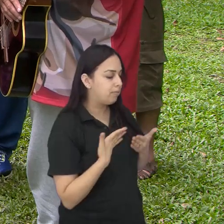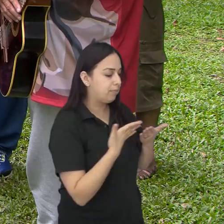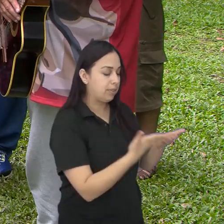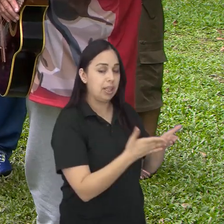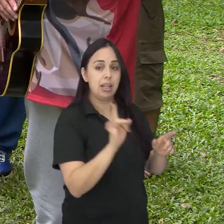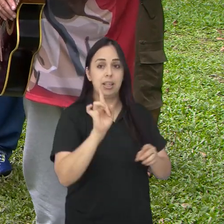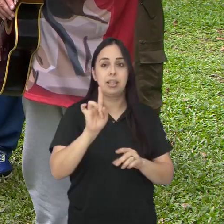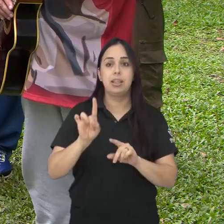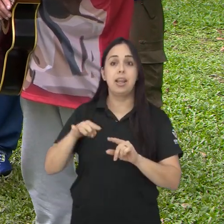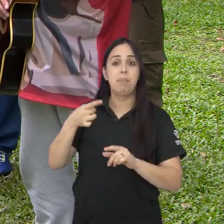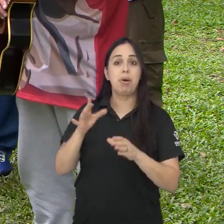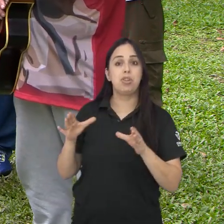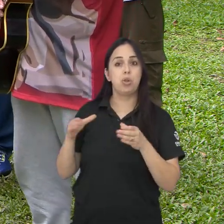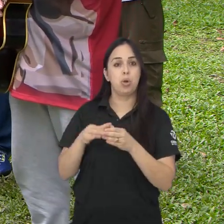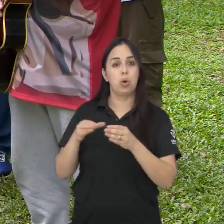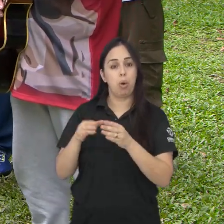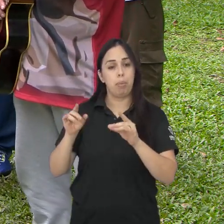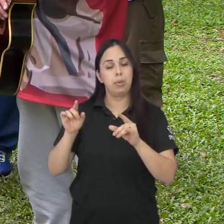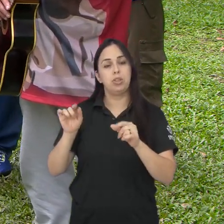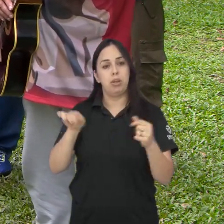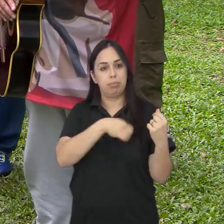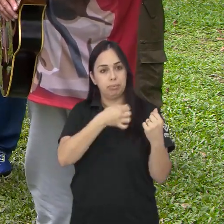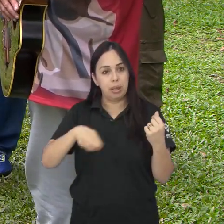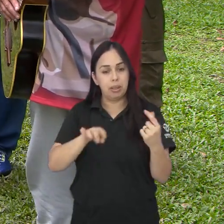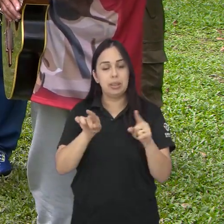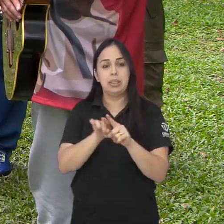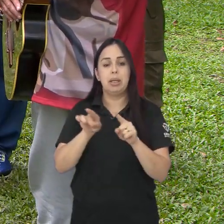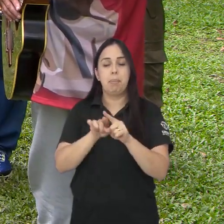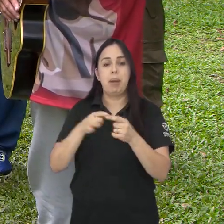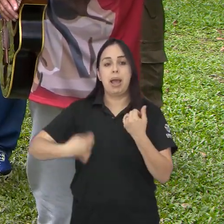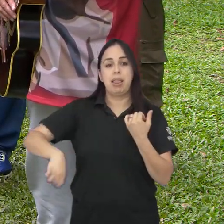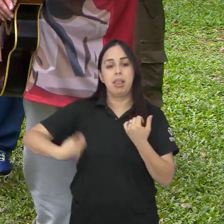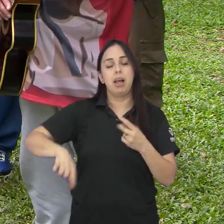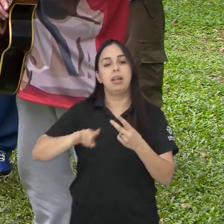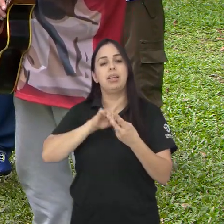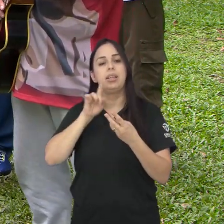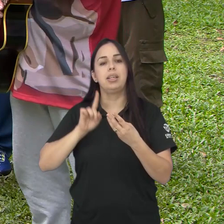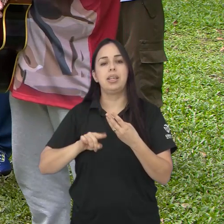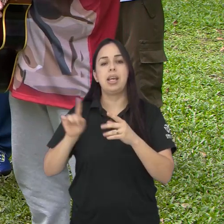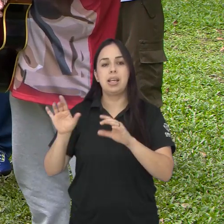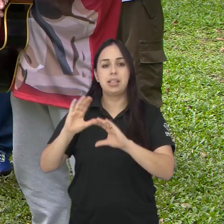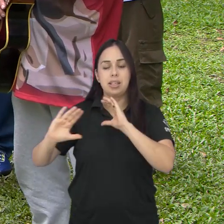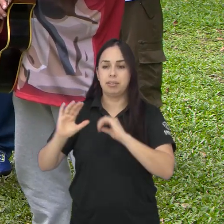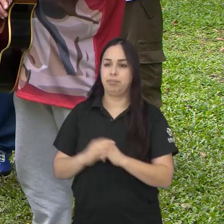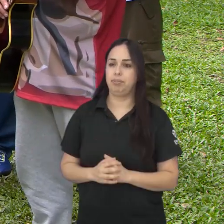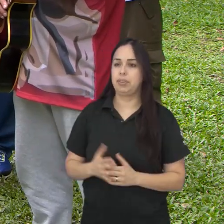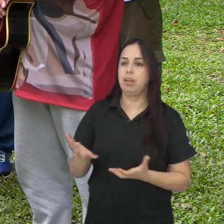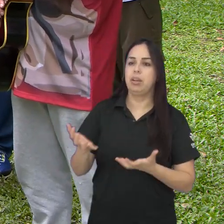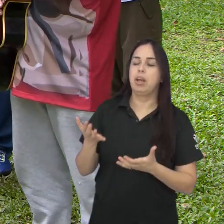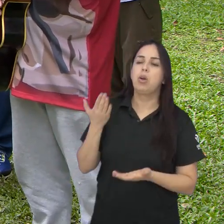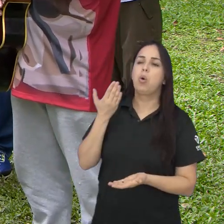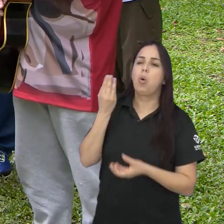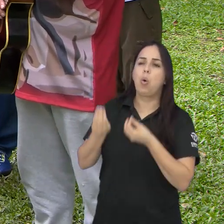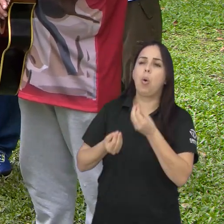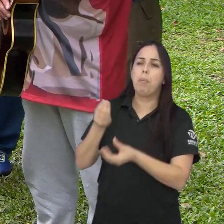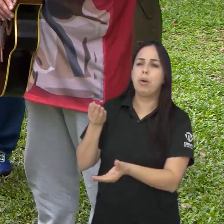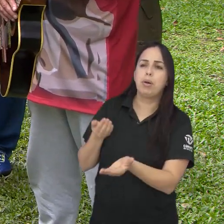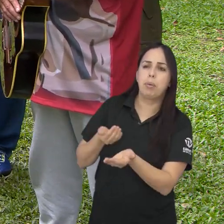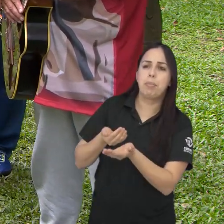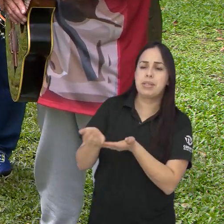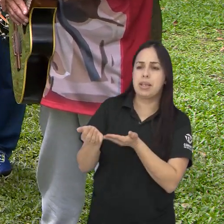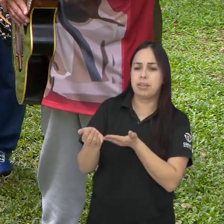né? E aí os tocadores também. Eu queria saber, assim, vocês, né, dessa companhia, como que vocês